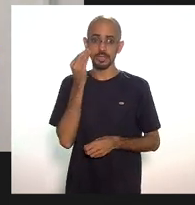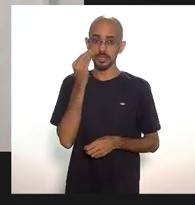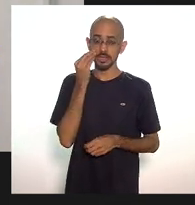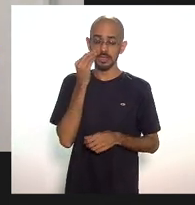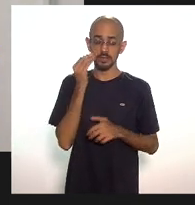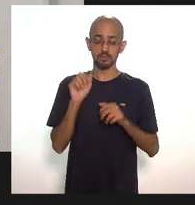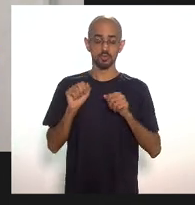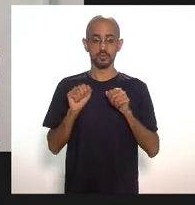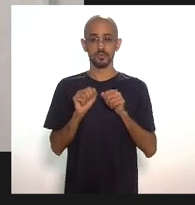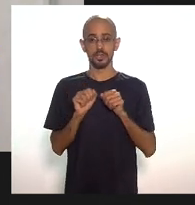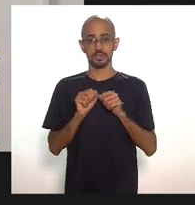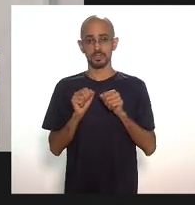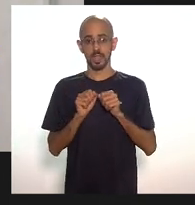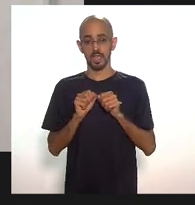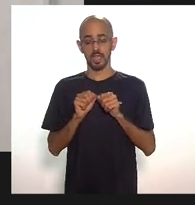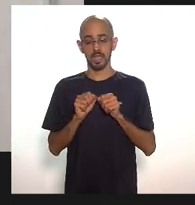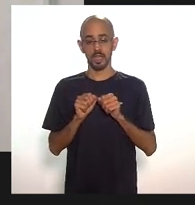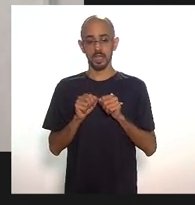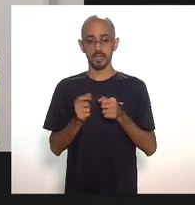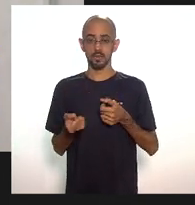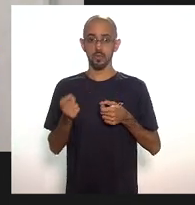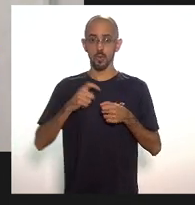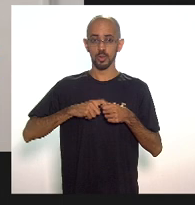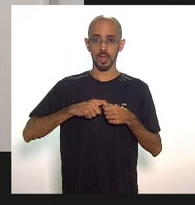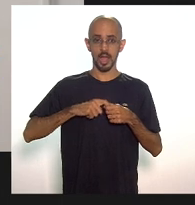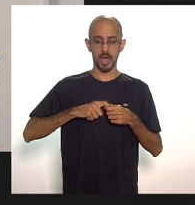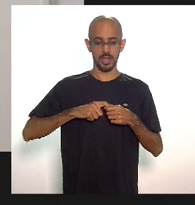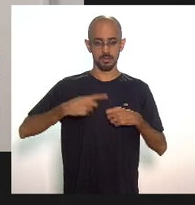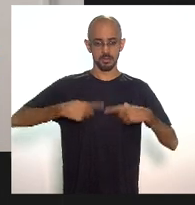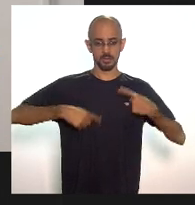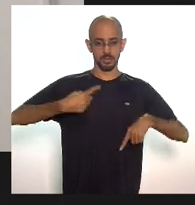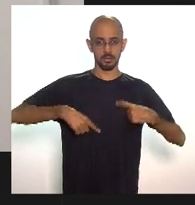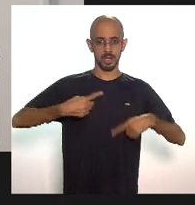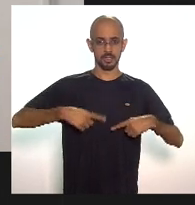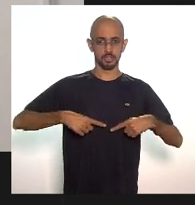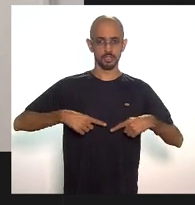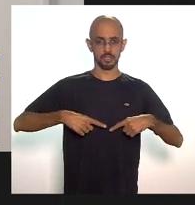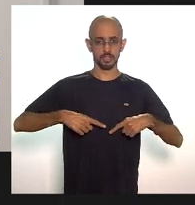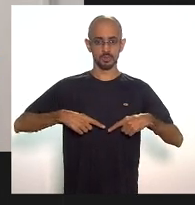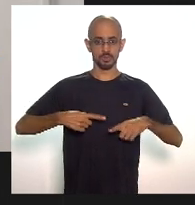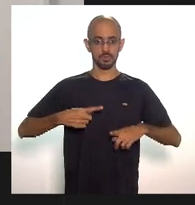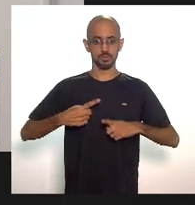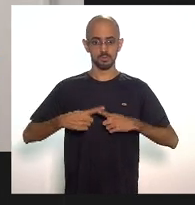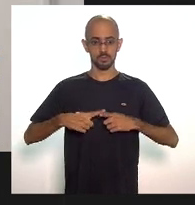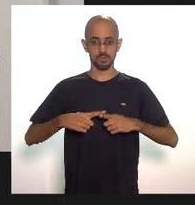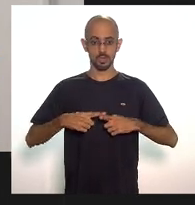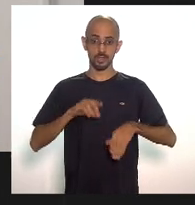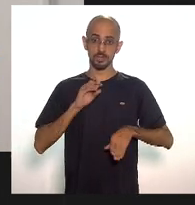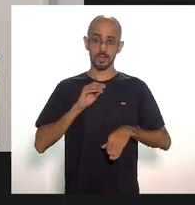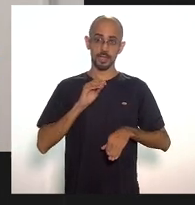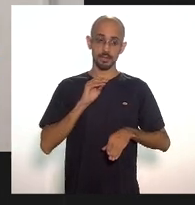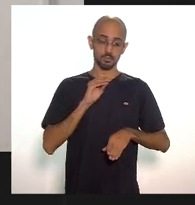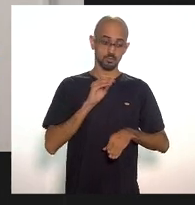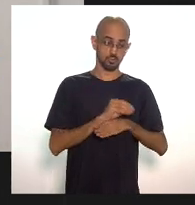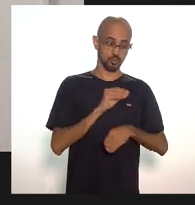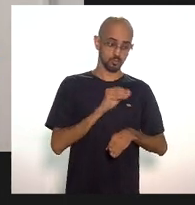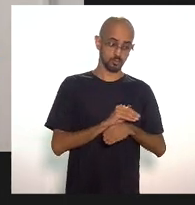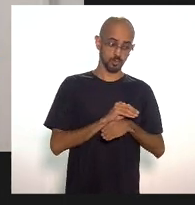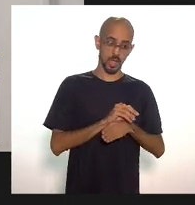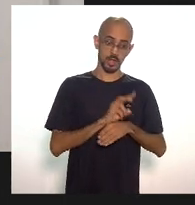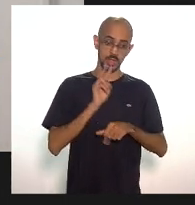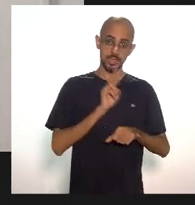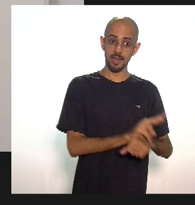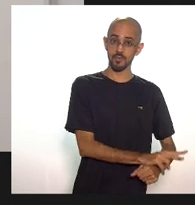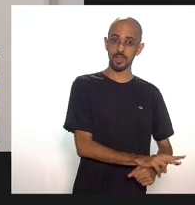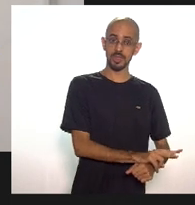não é, trazer ao debate, é que, ainda que se defenda, né,